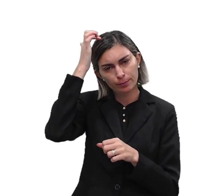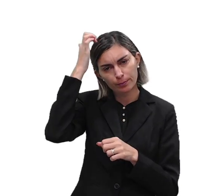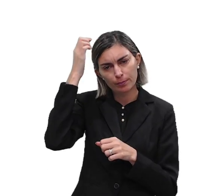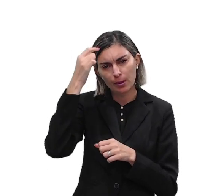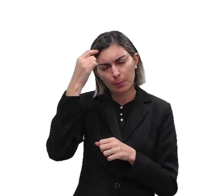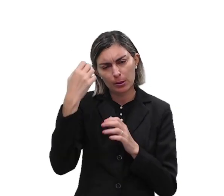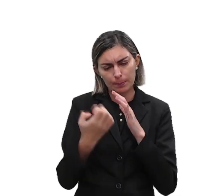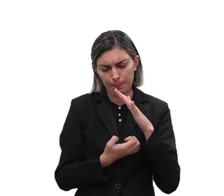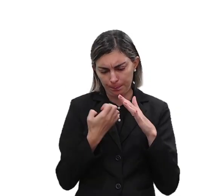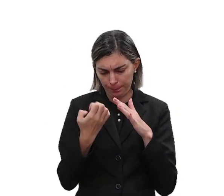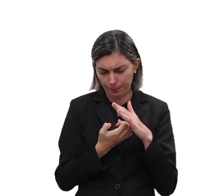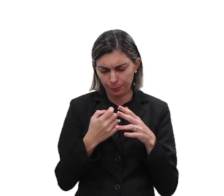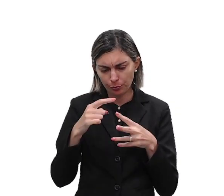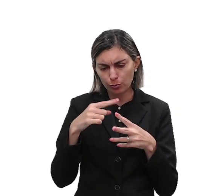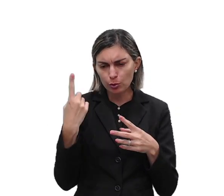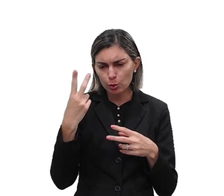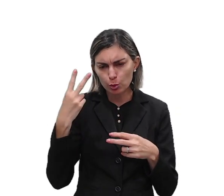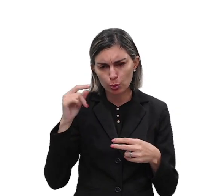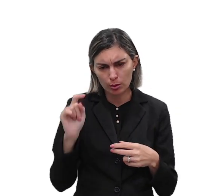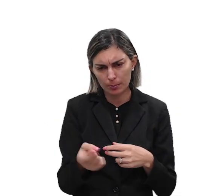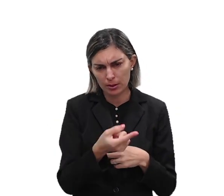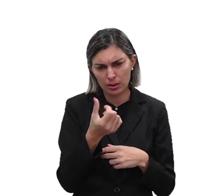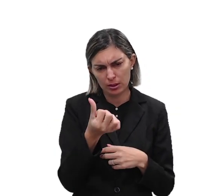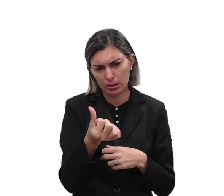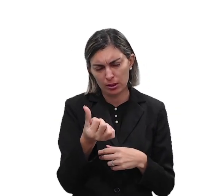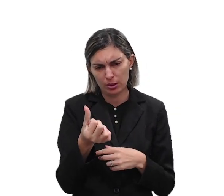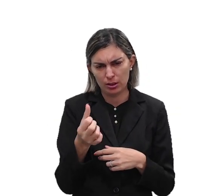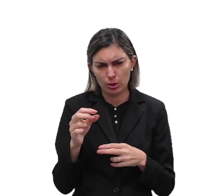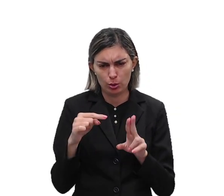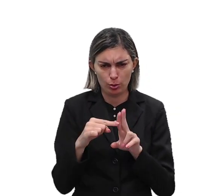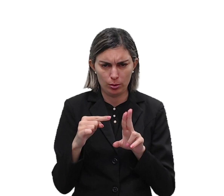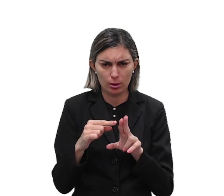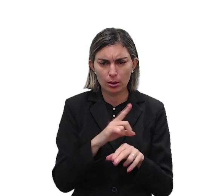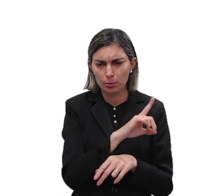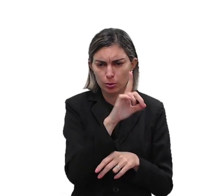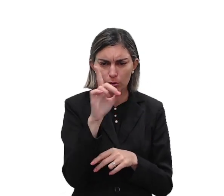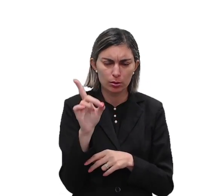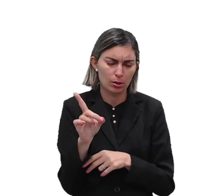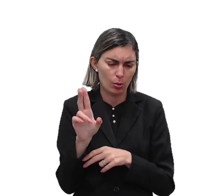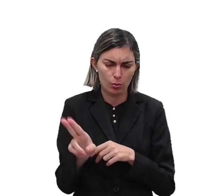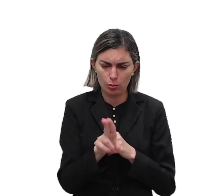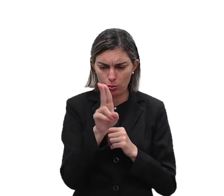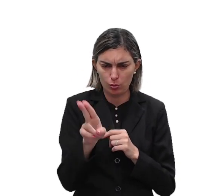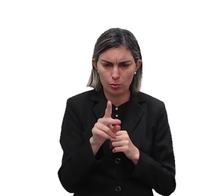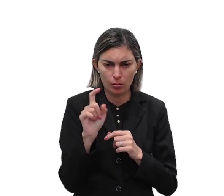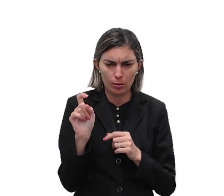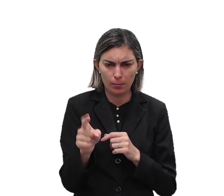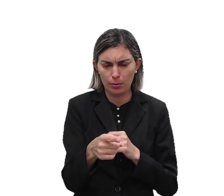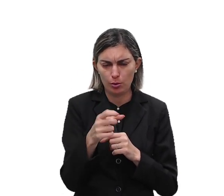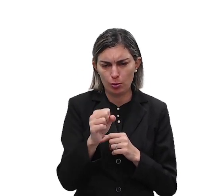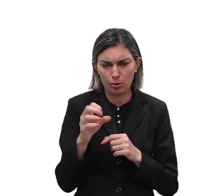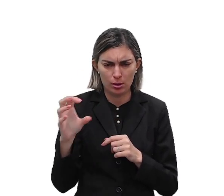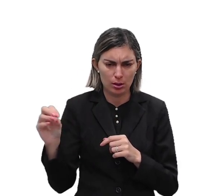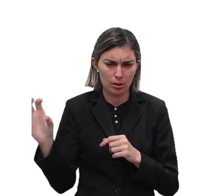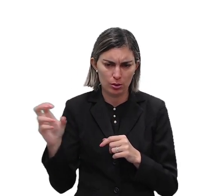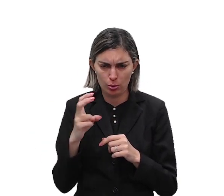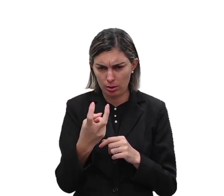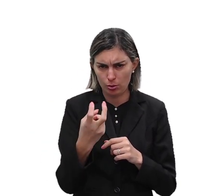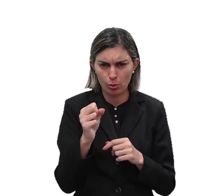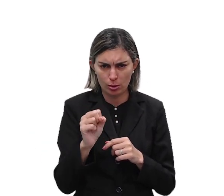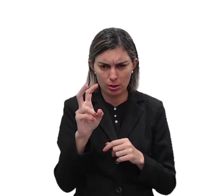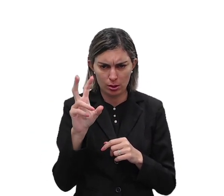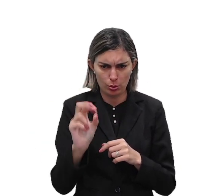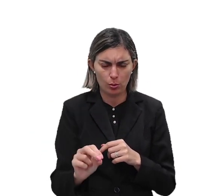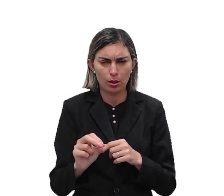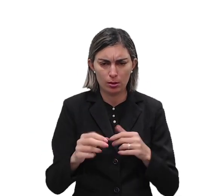que uma empresa montava 2.659 unidades por dia, com a utilização de 1.850 operários. Após